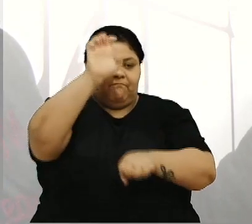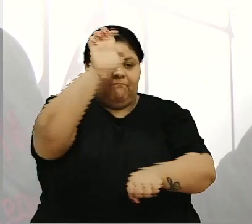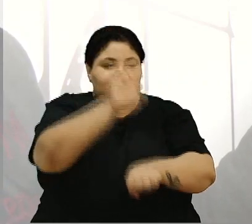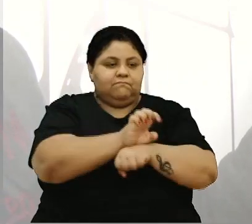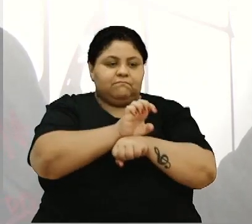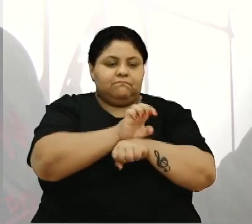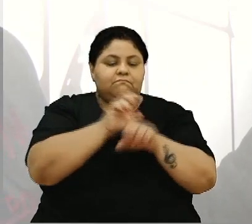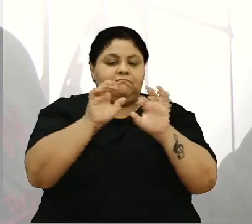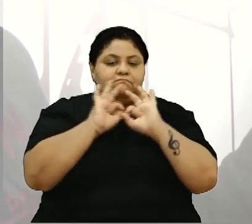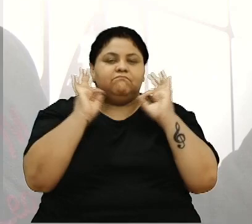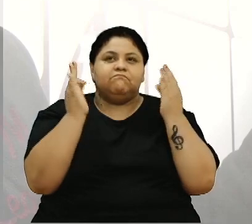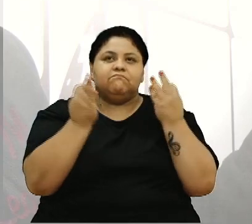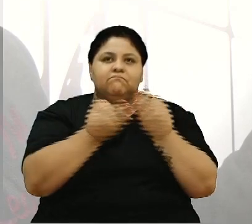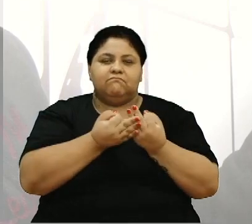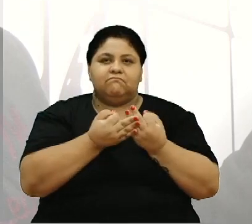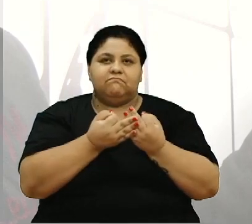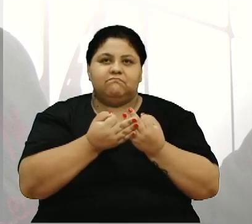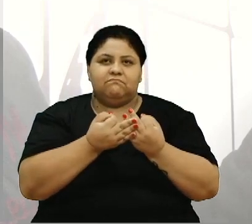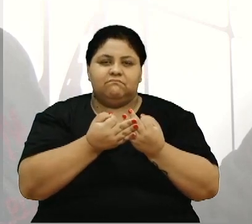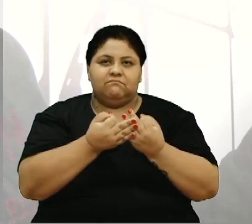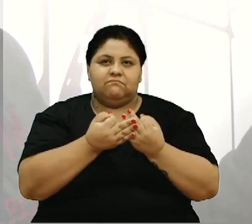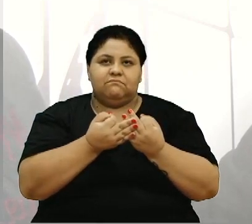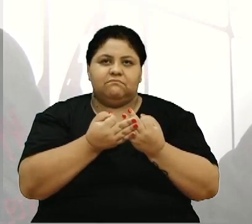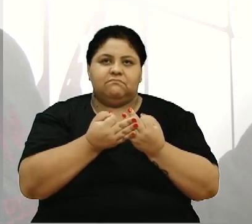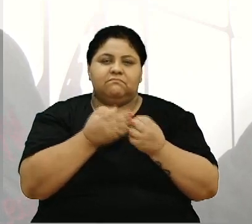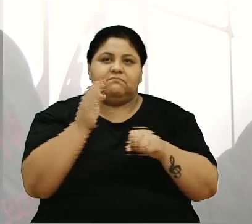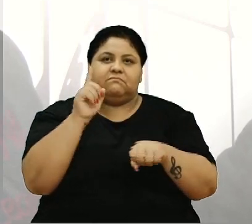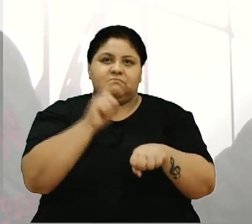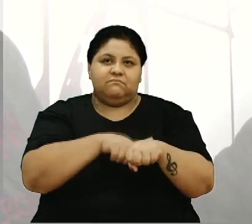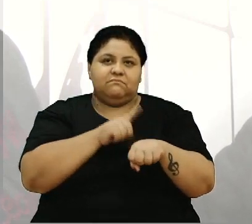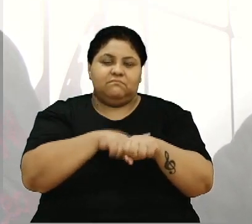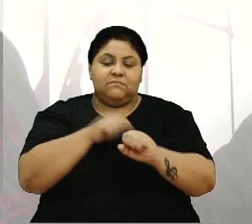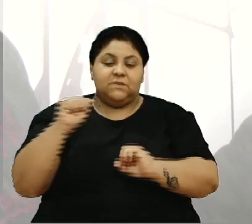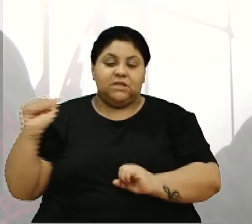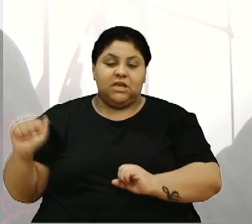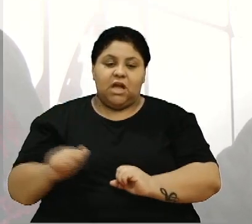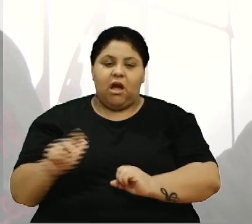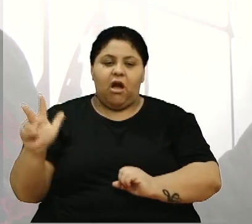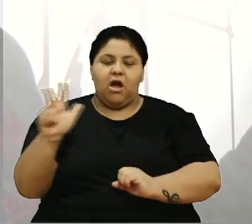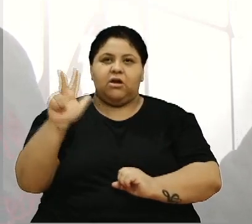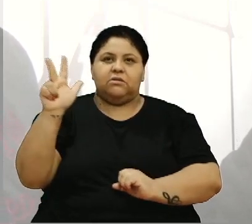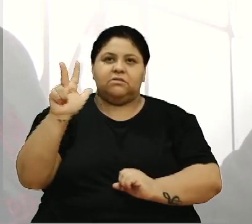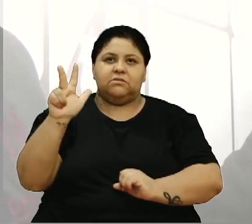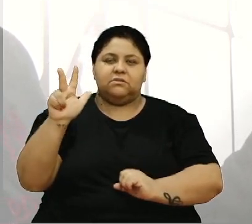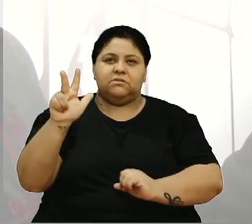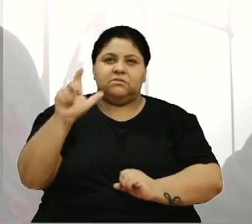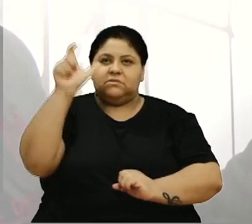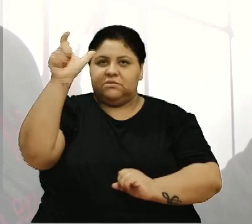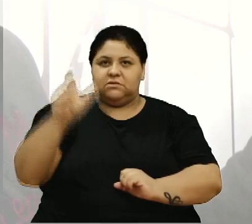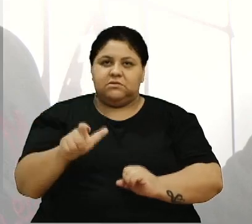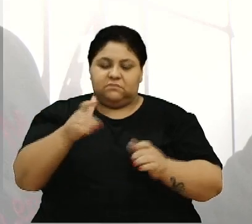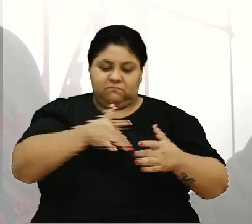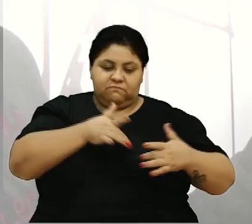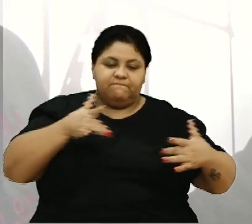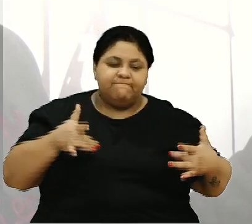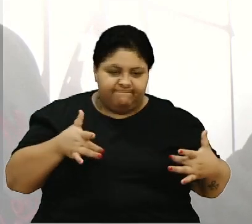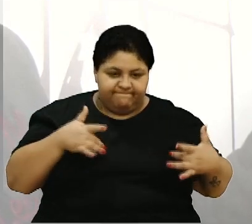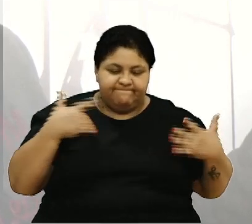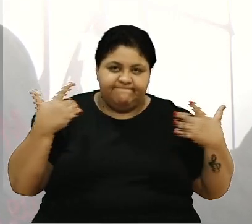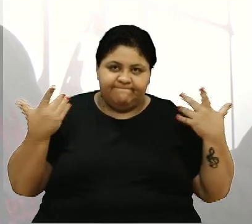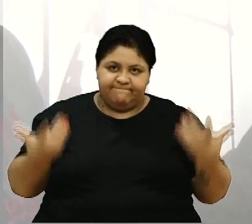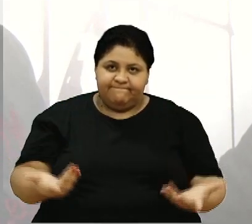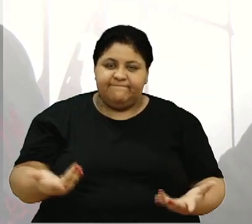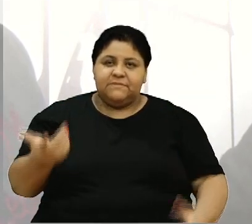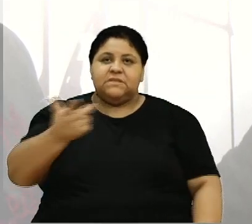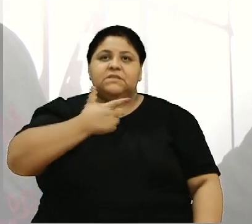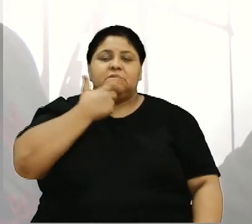com os familiares, é o momento de valorizar o ser humano solidário. Então, essa foi minha